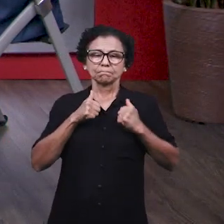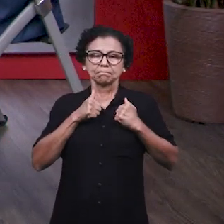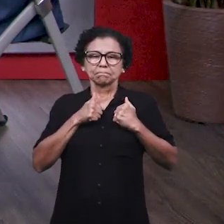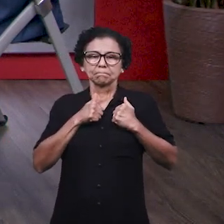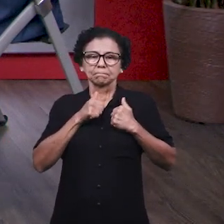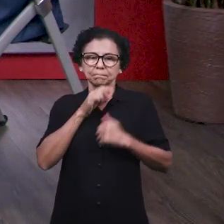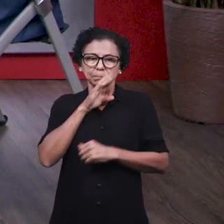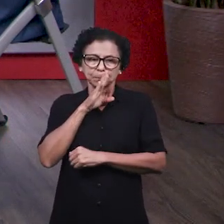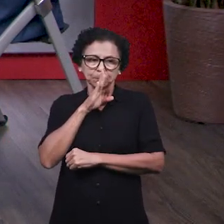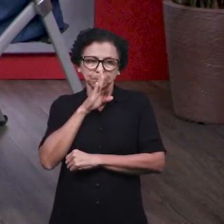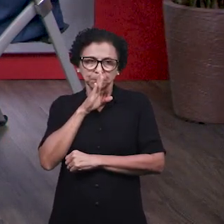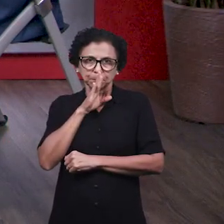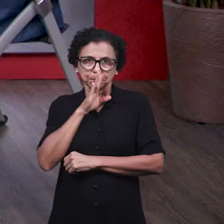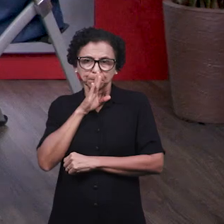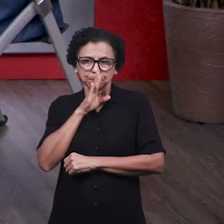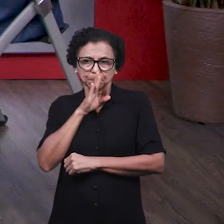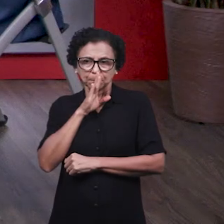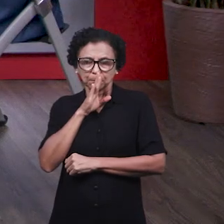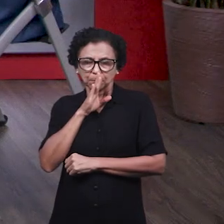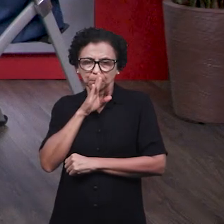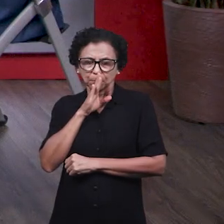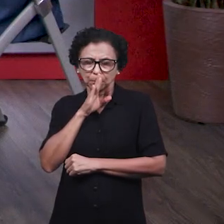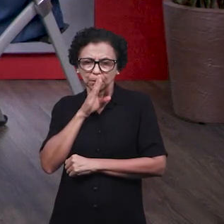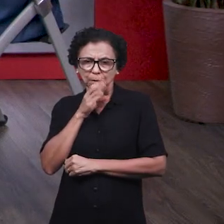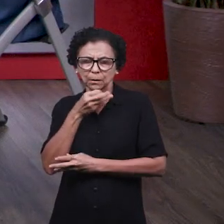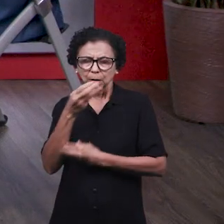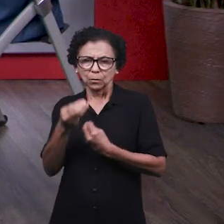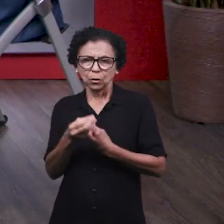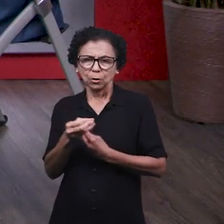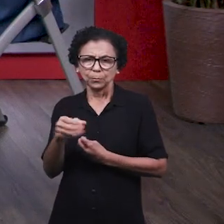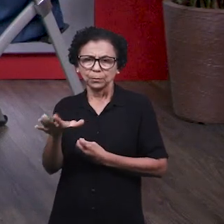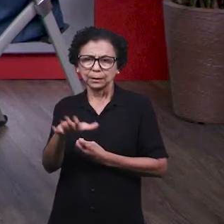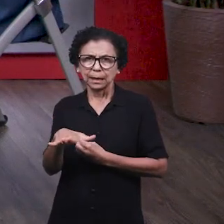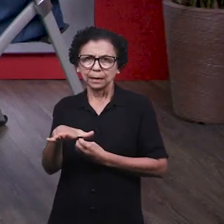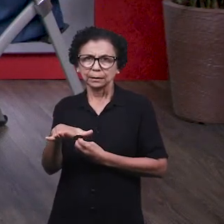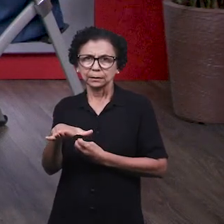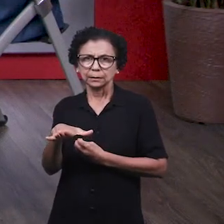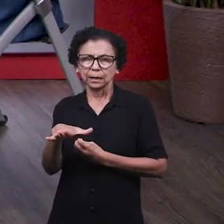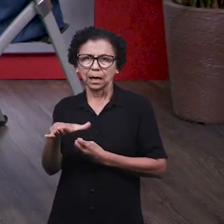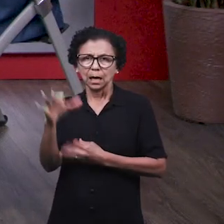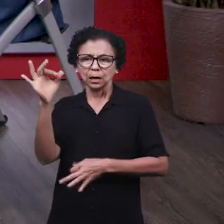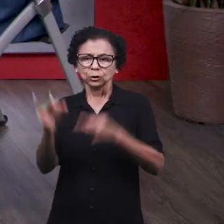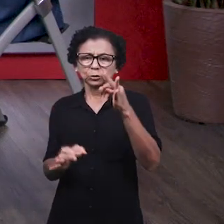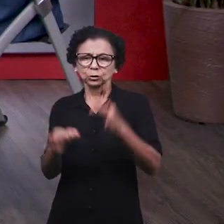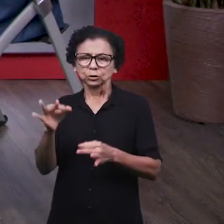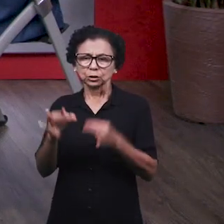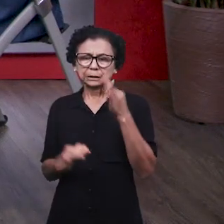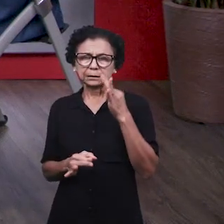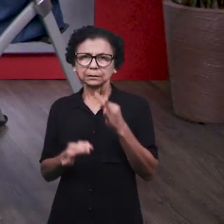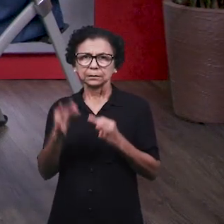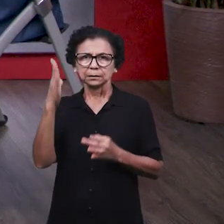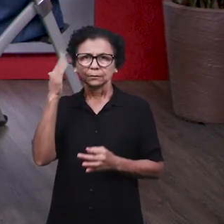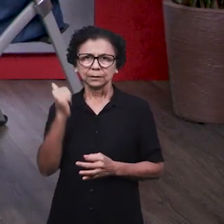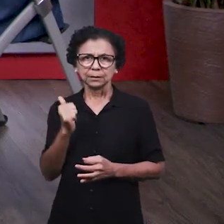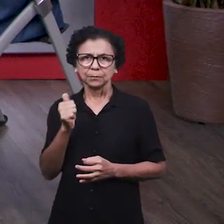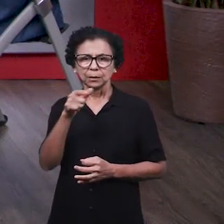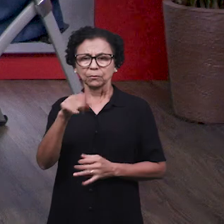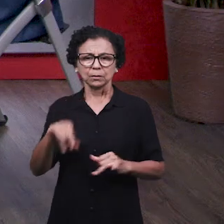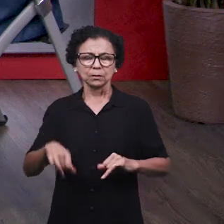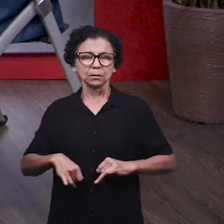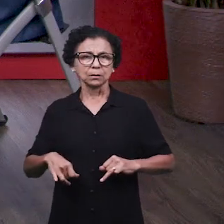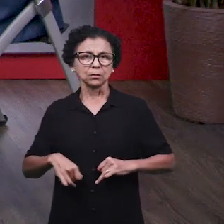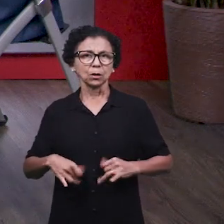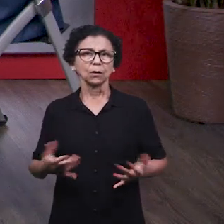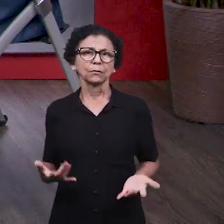vai chegar na justiça de que ela está sofrendo violência doméstica, de que ela está passando, que aquela família também